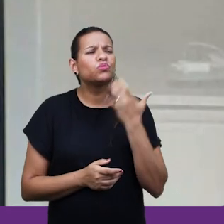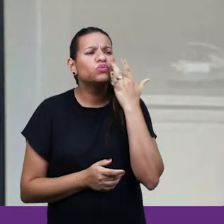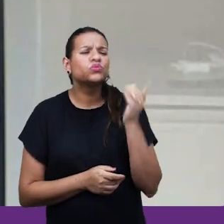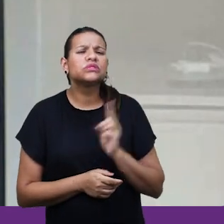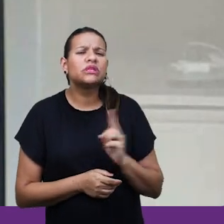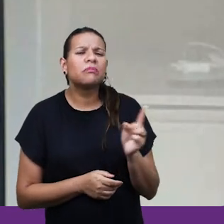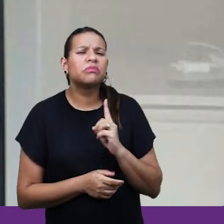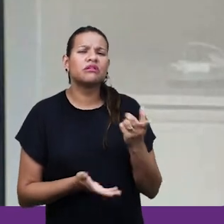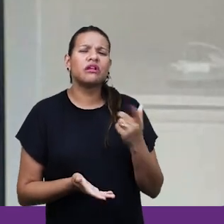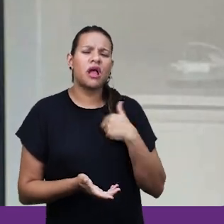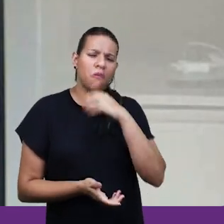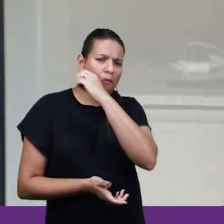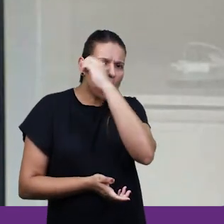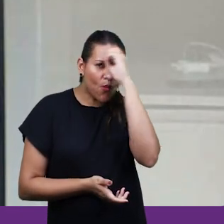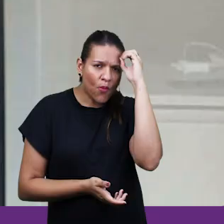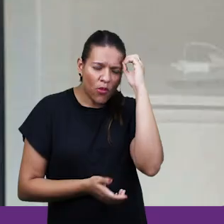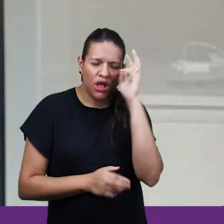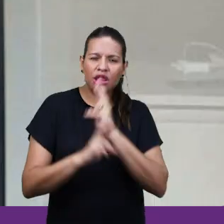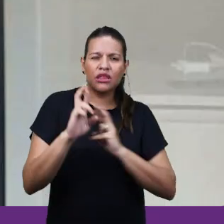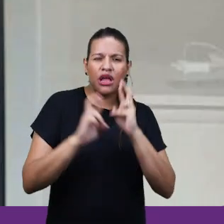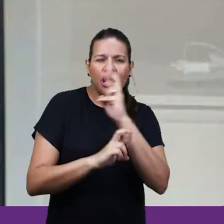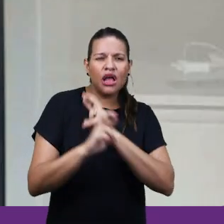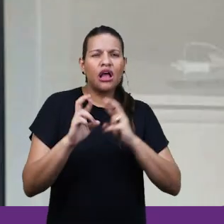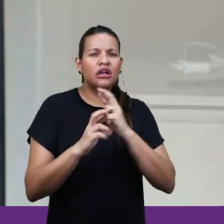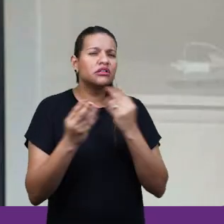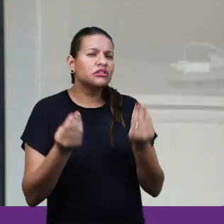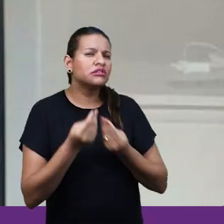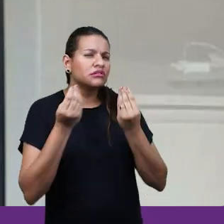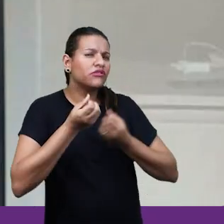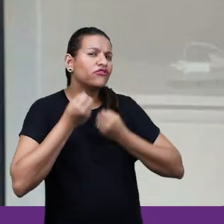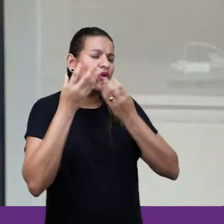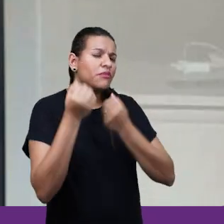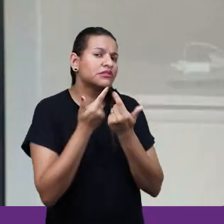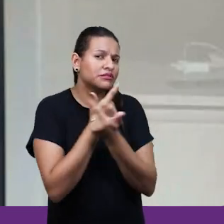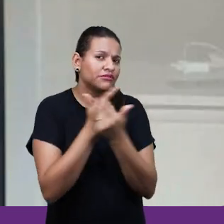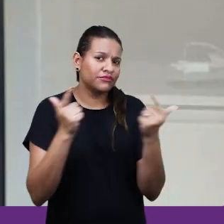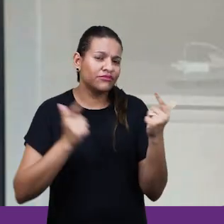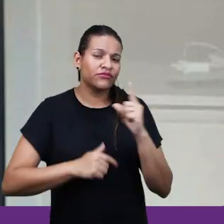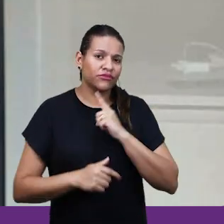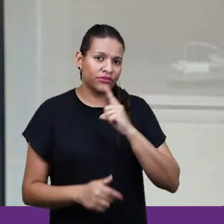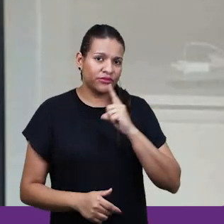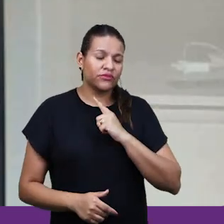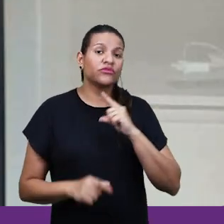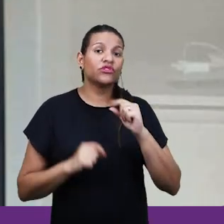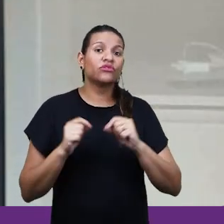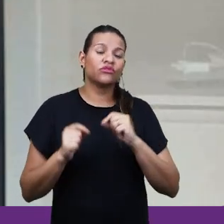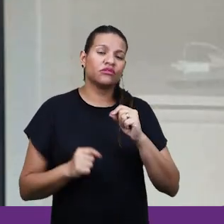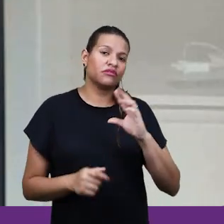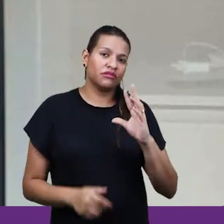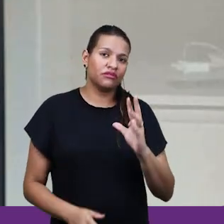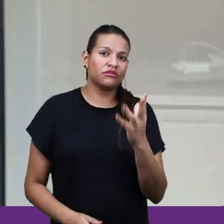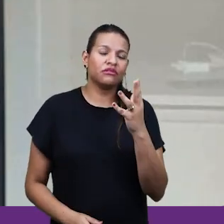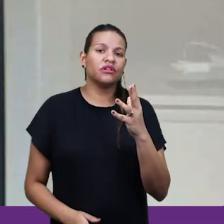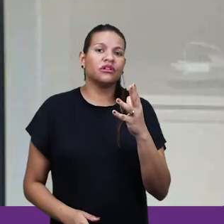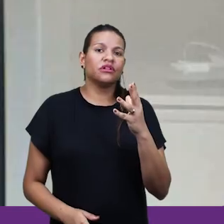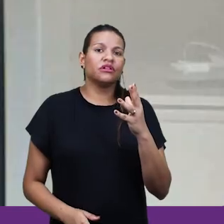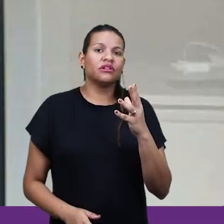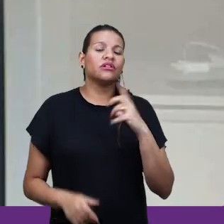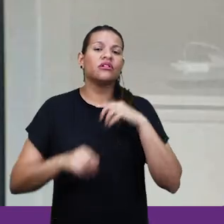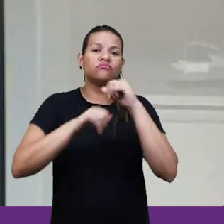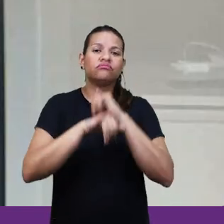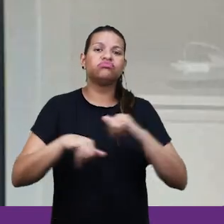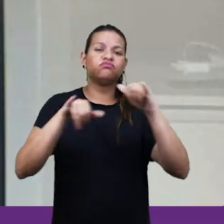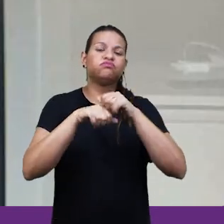ou sem ter feito essa análise mais criteriosa da informação, e acaba, então, sendo alguém que também